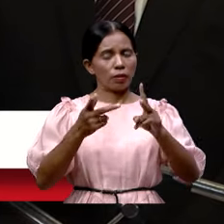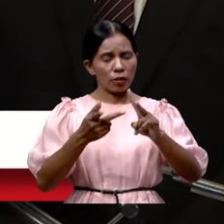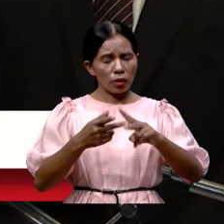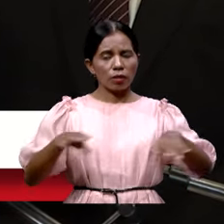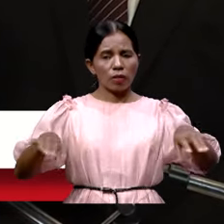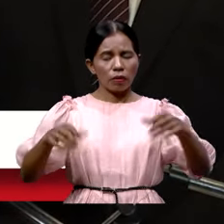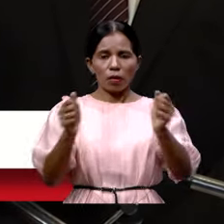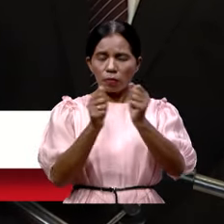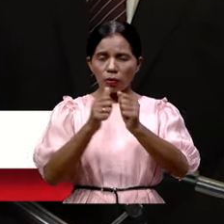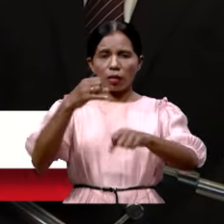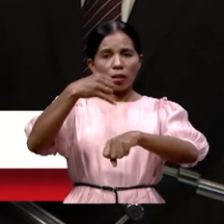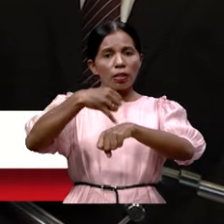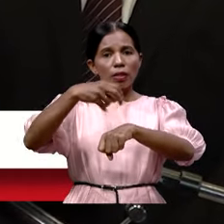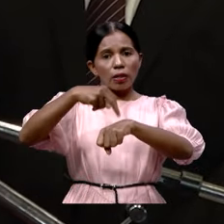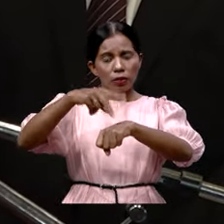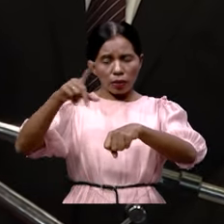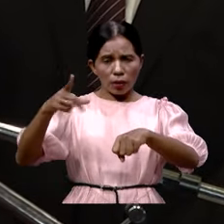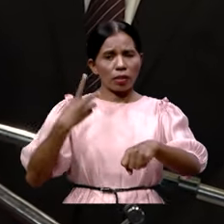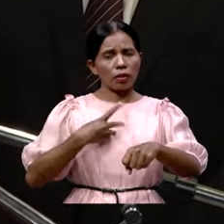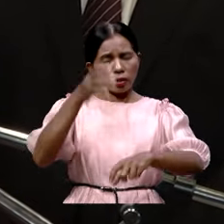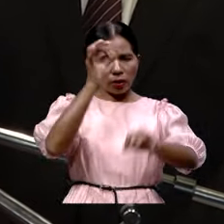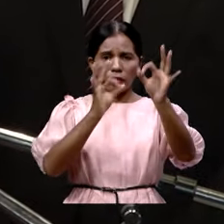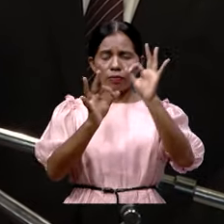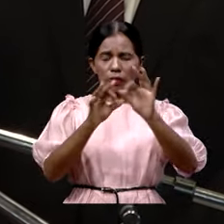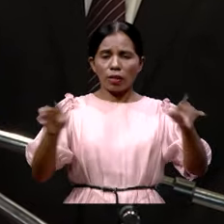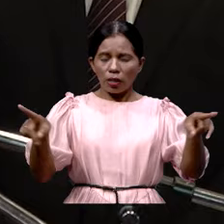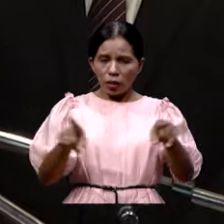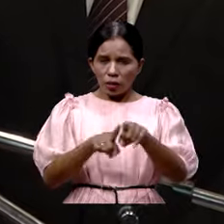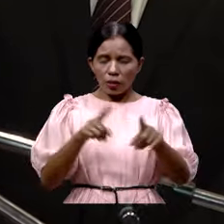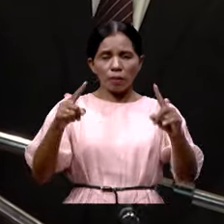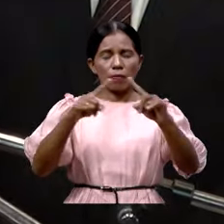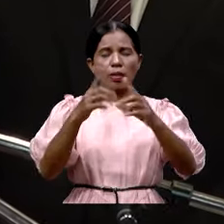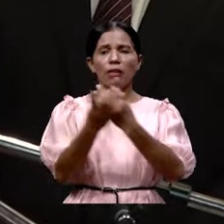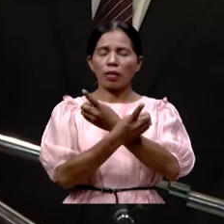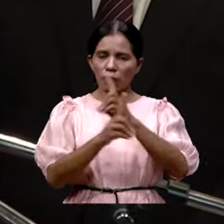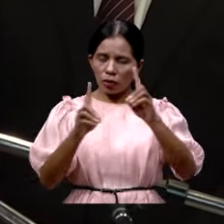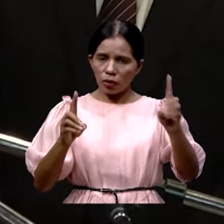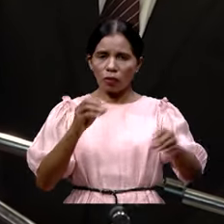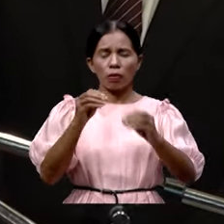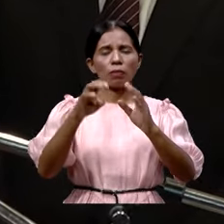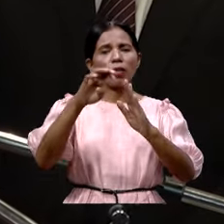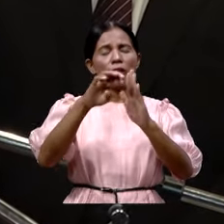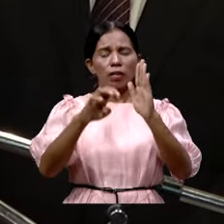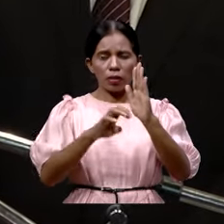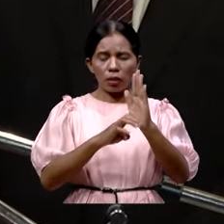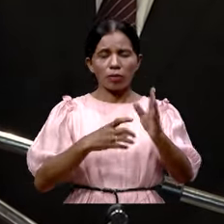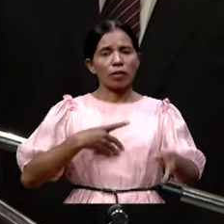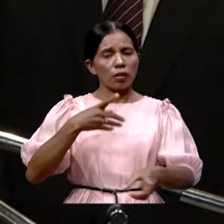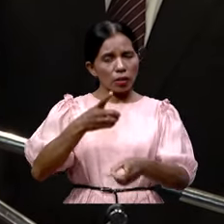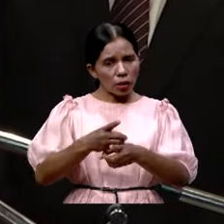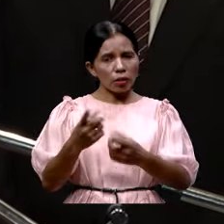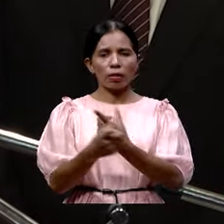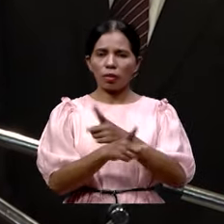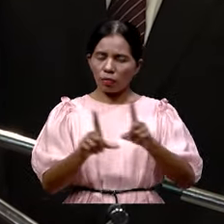internacional nós. E te fia nessa, quando a democracia, quando a Estado de Direito, liberdade, e te